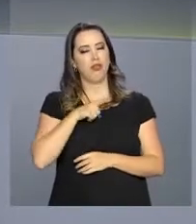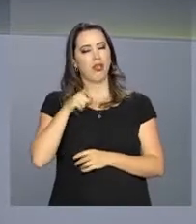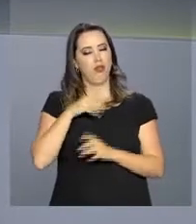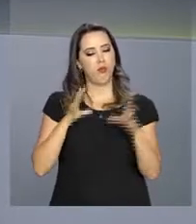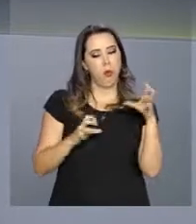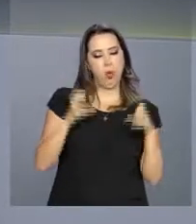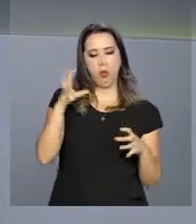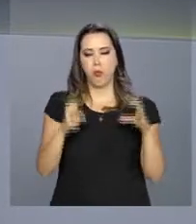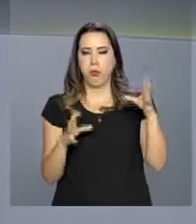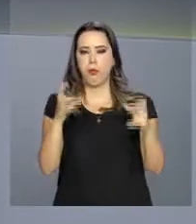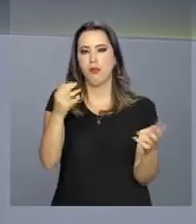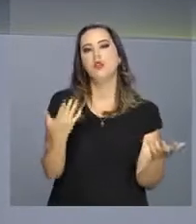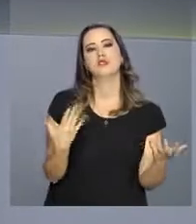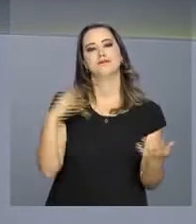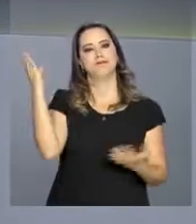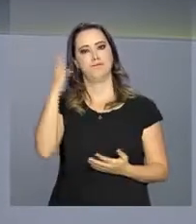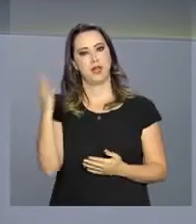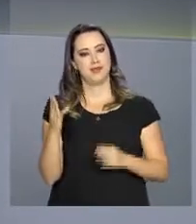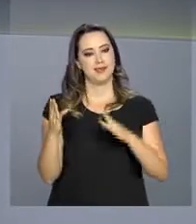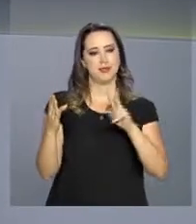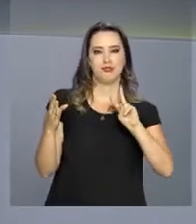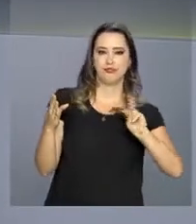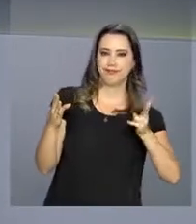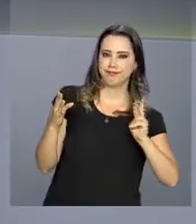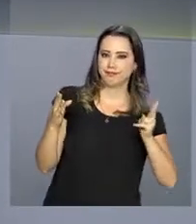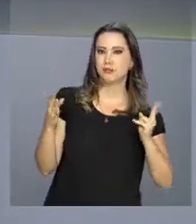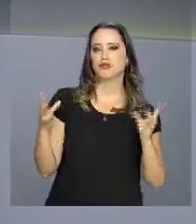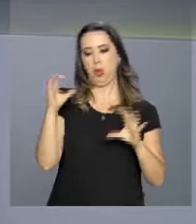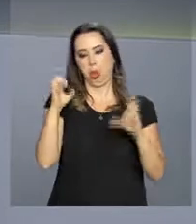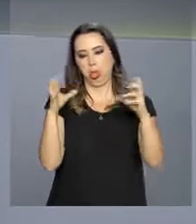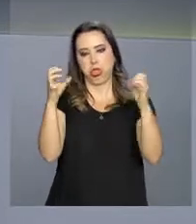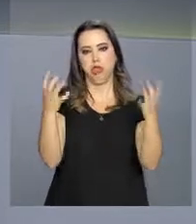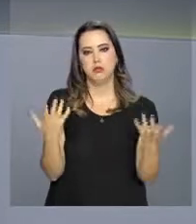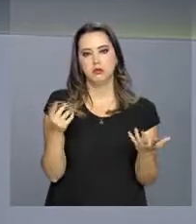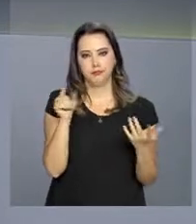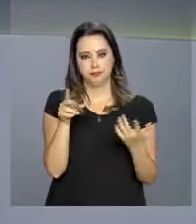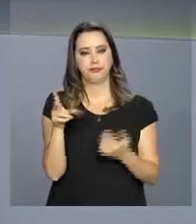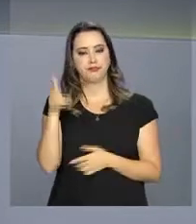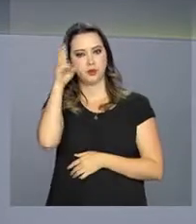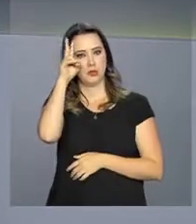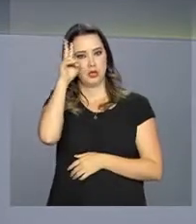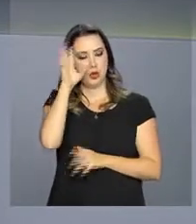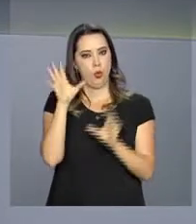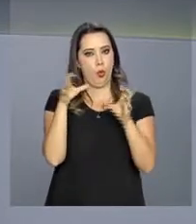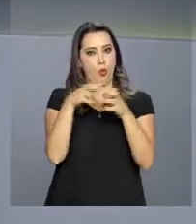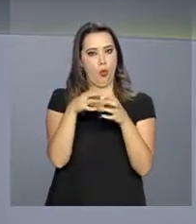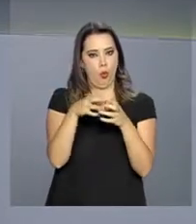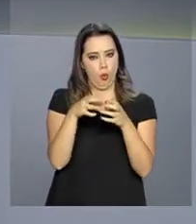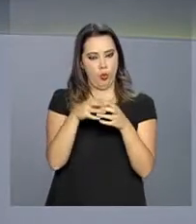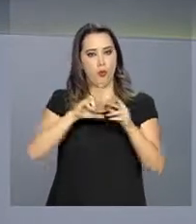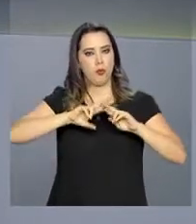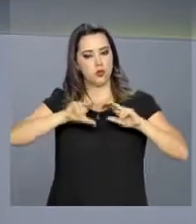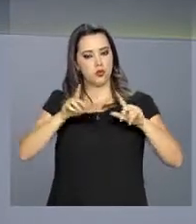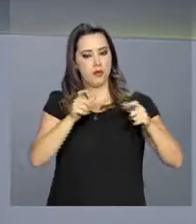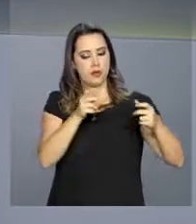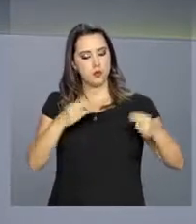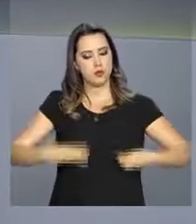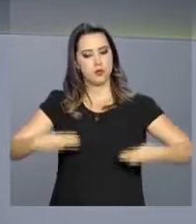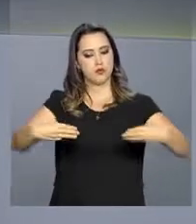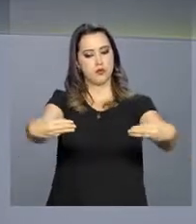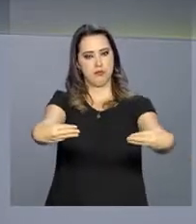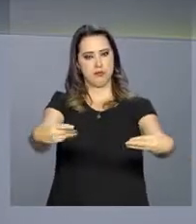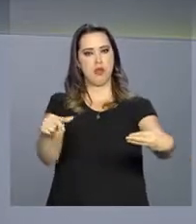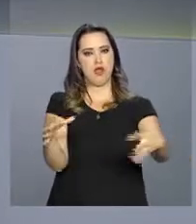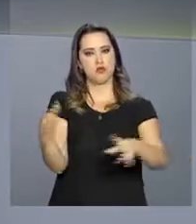região de pacaraíma entre brasileiros e imigrantes e na segunda feira um grupo de técnicos dos ministérios saiu daqui de brasília